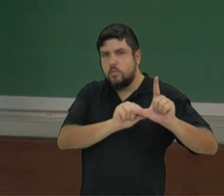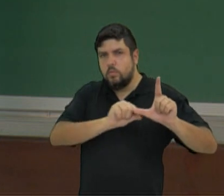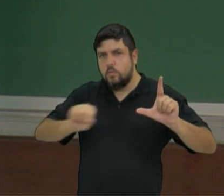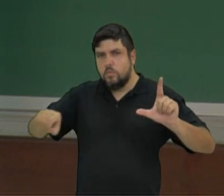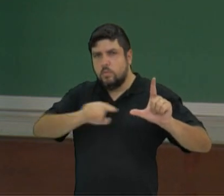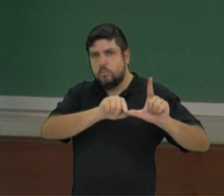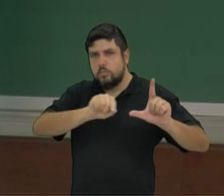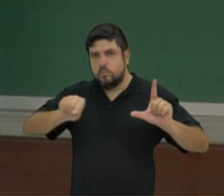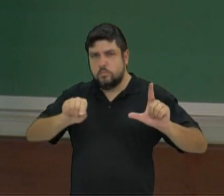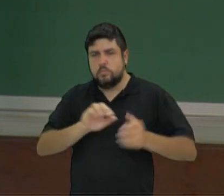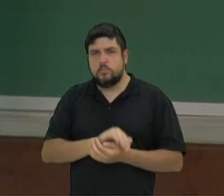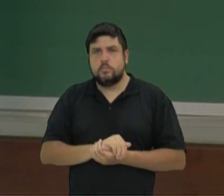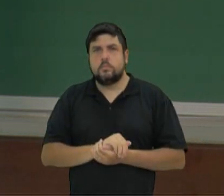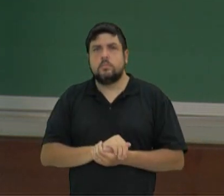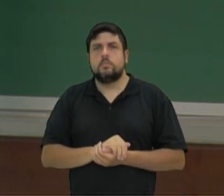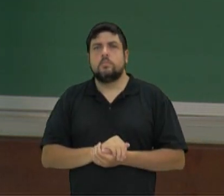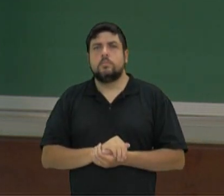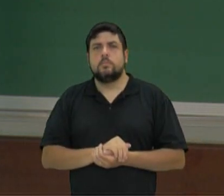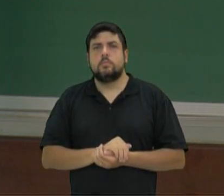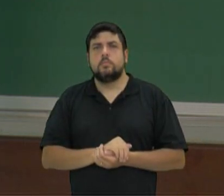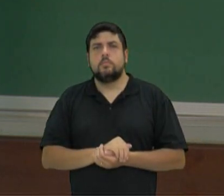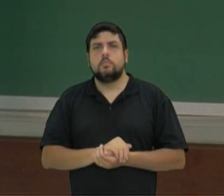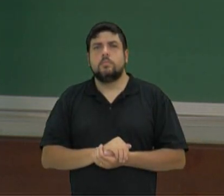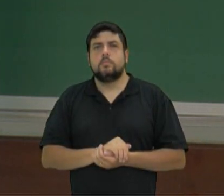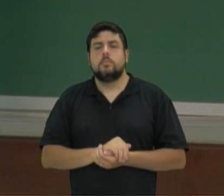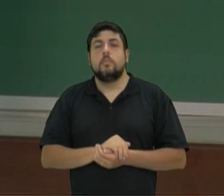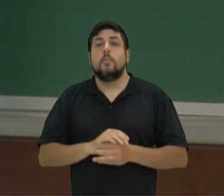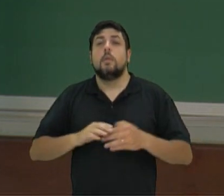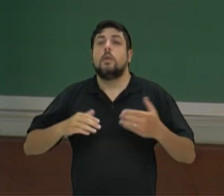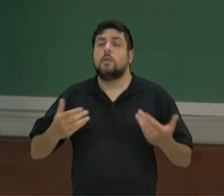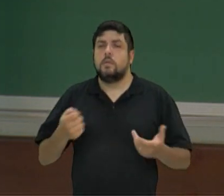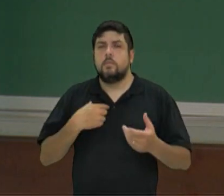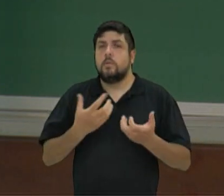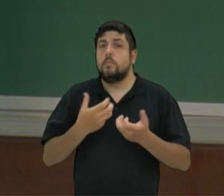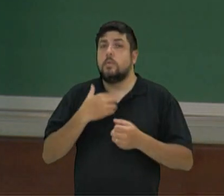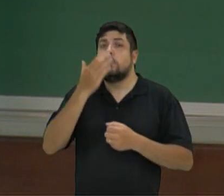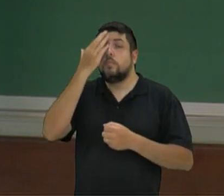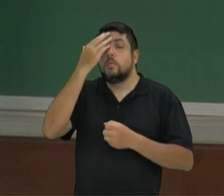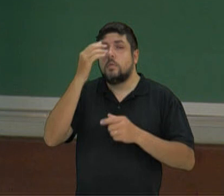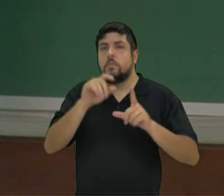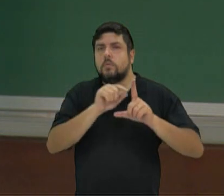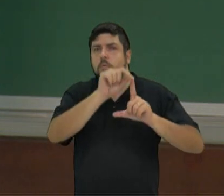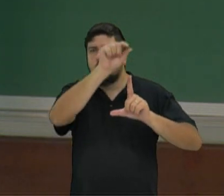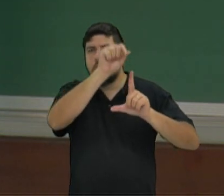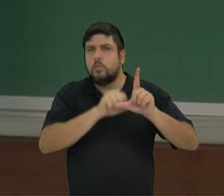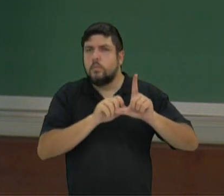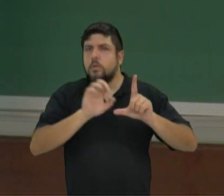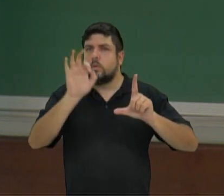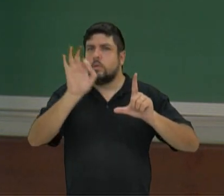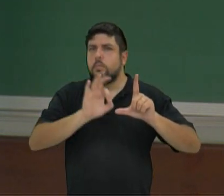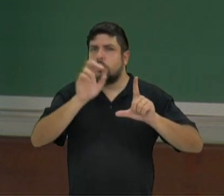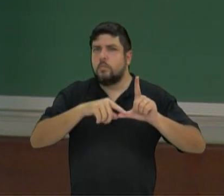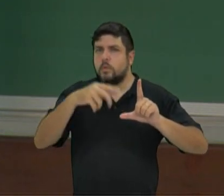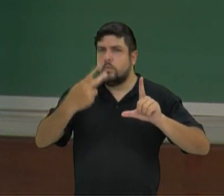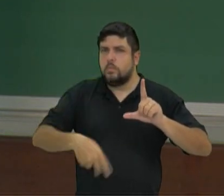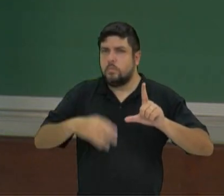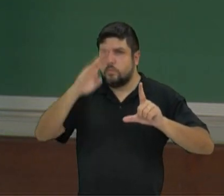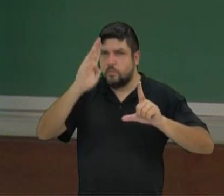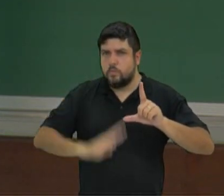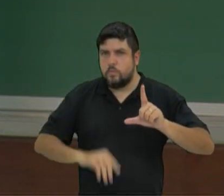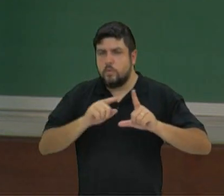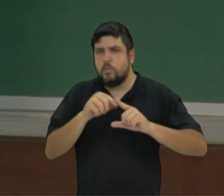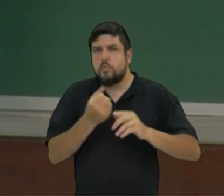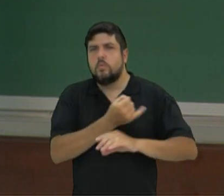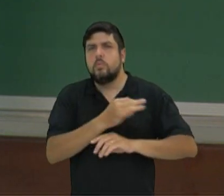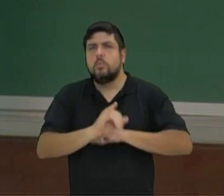ele nos deu no exercício. Então, ele quer saber a porcentagem, né, dos domicílios brasileiros com acesso à